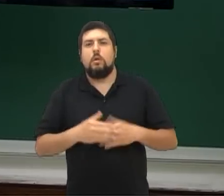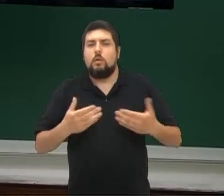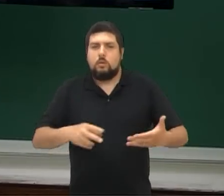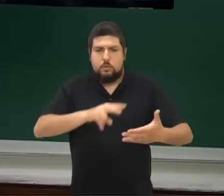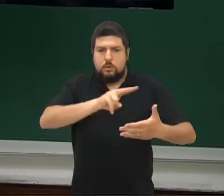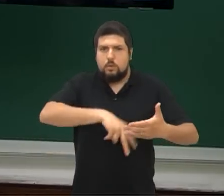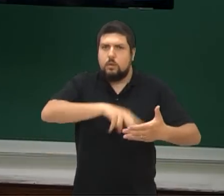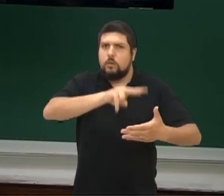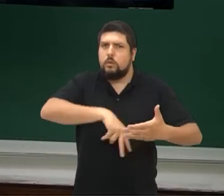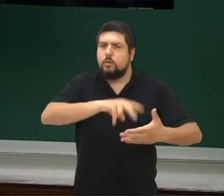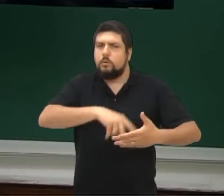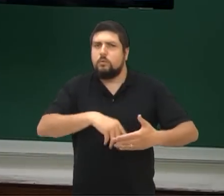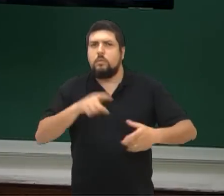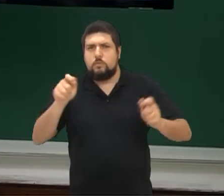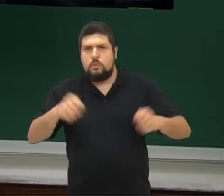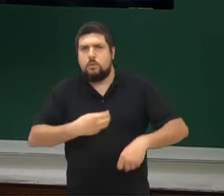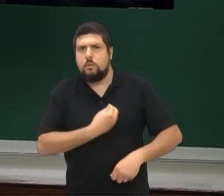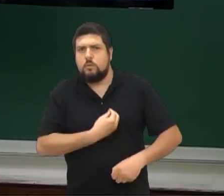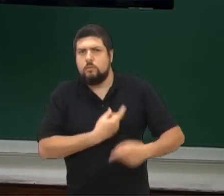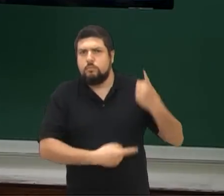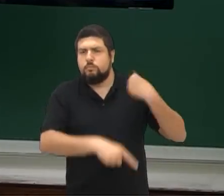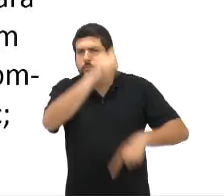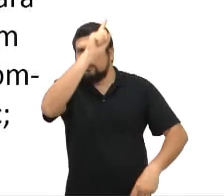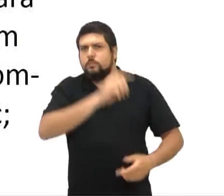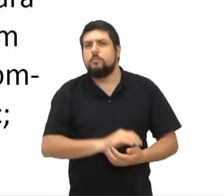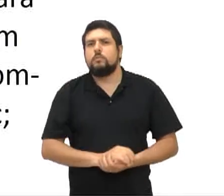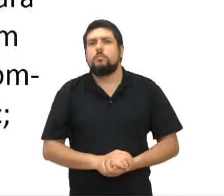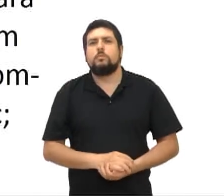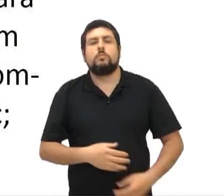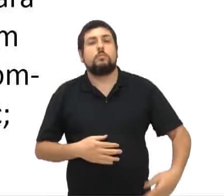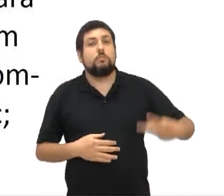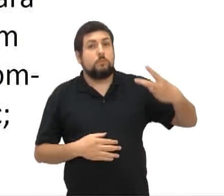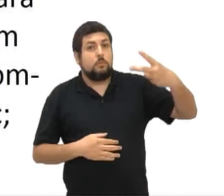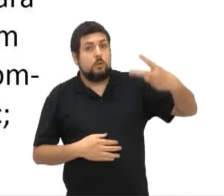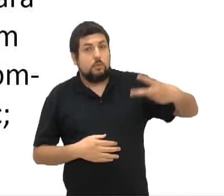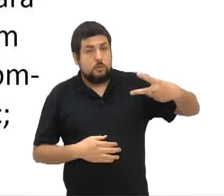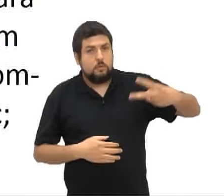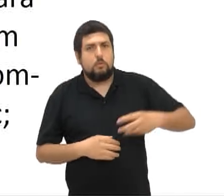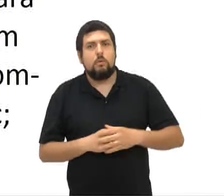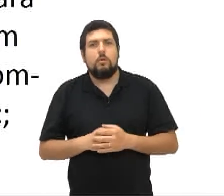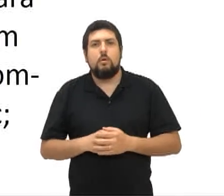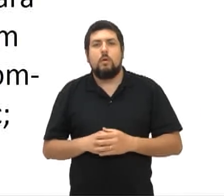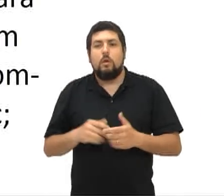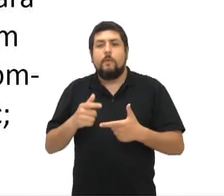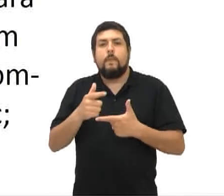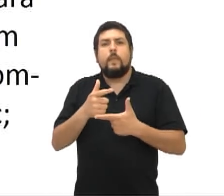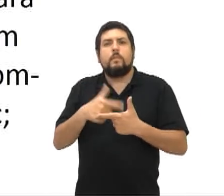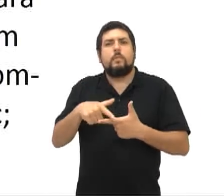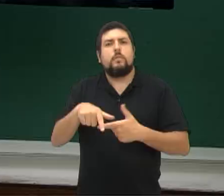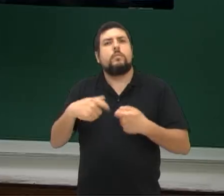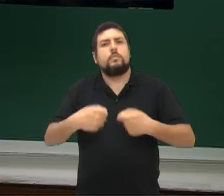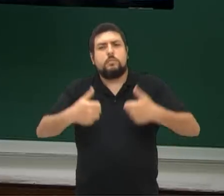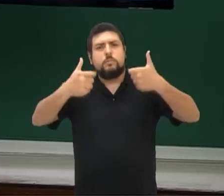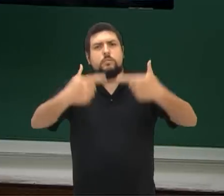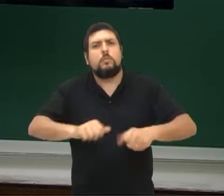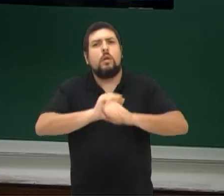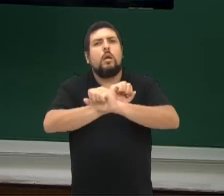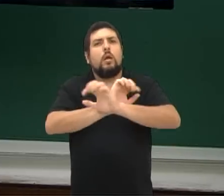diferença na tua vida. Segundo, formular claramente a questão problema. Qual é a questão